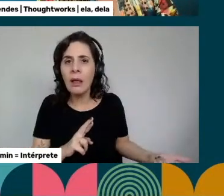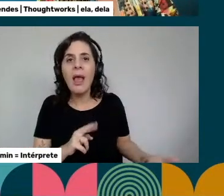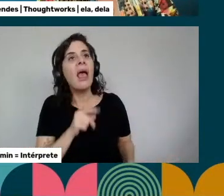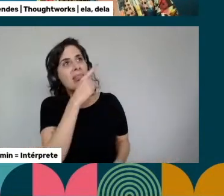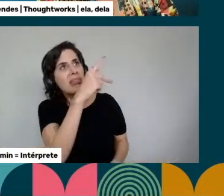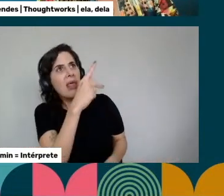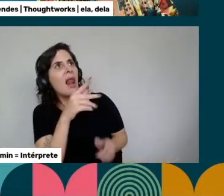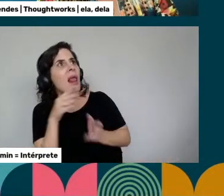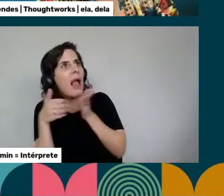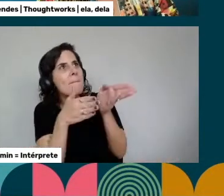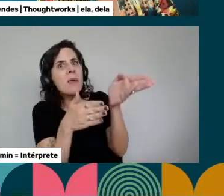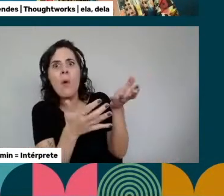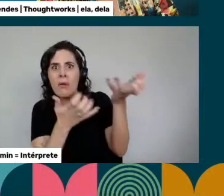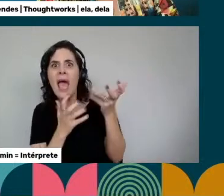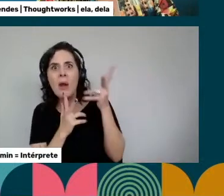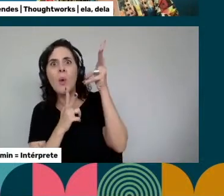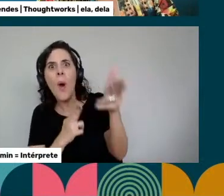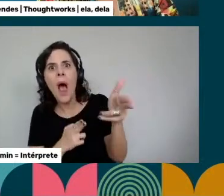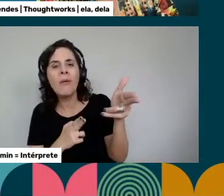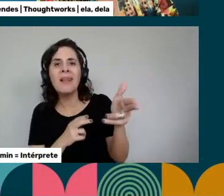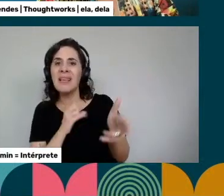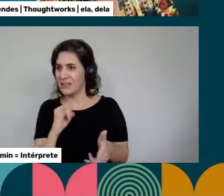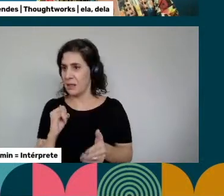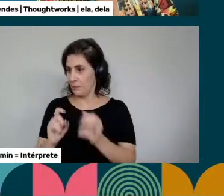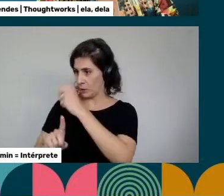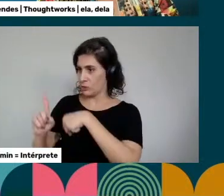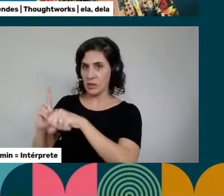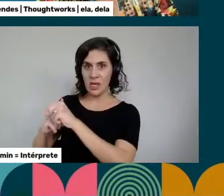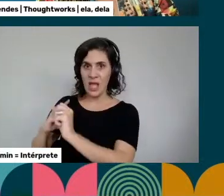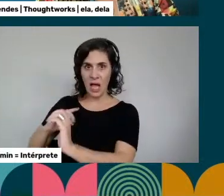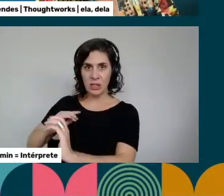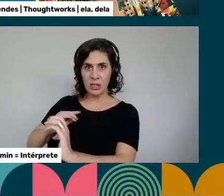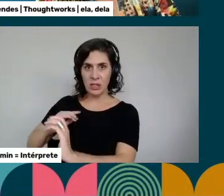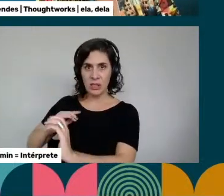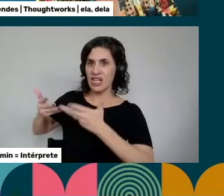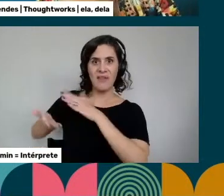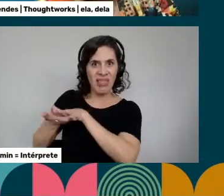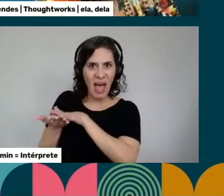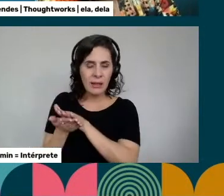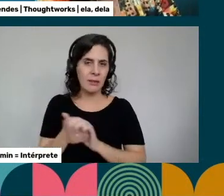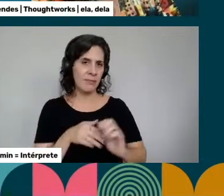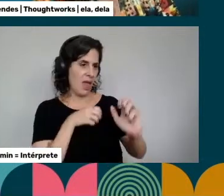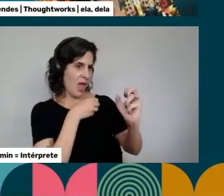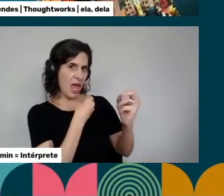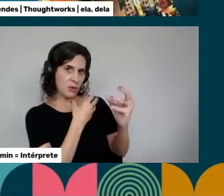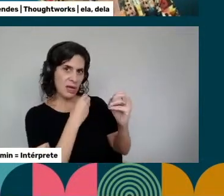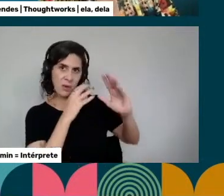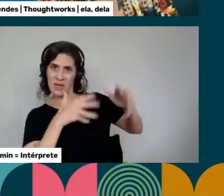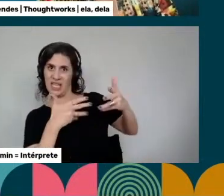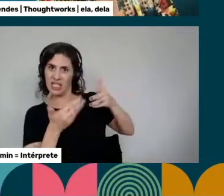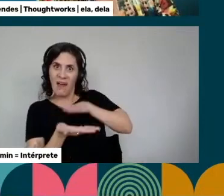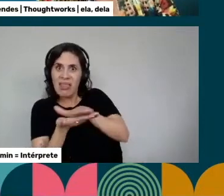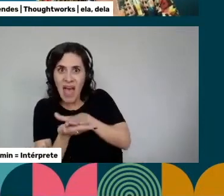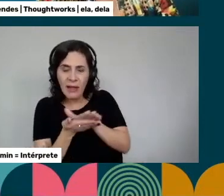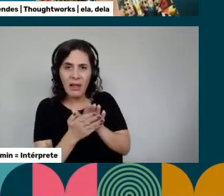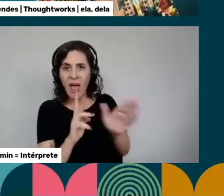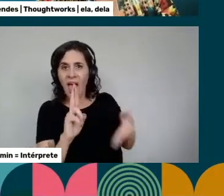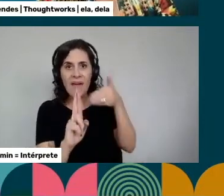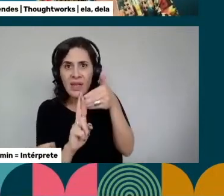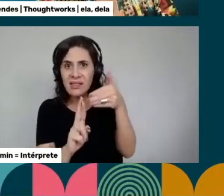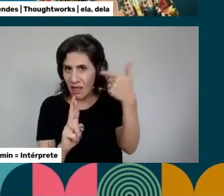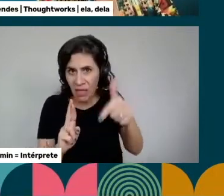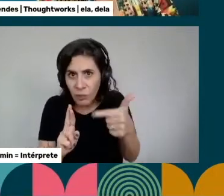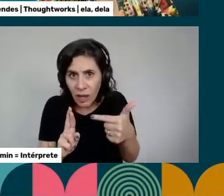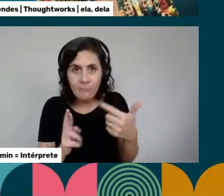quero percorrer. Então, quando você já não tem um estímulo da sociedade, não tem um estímulo da educação, e você não vê